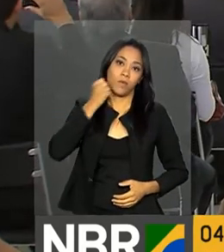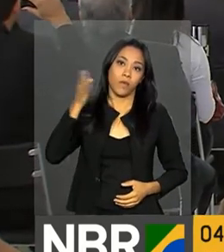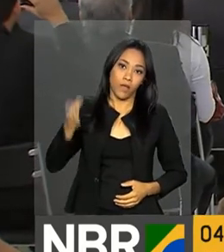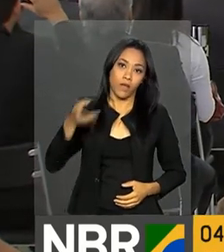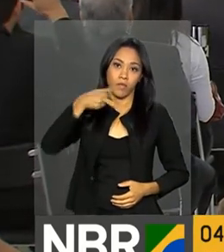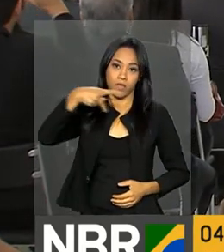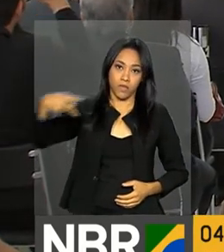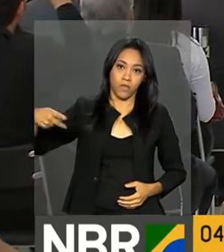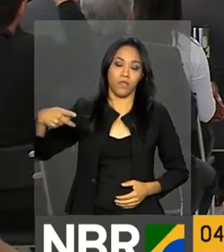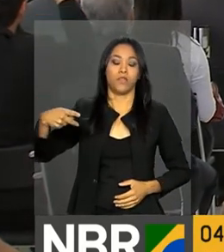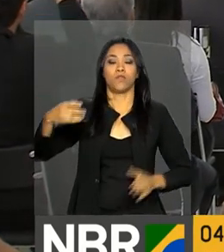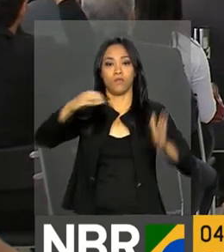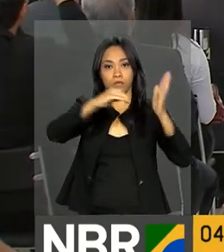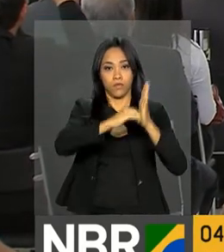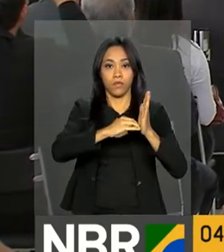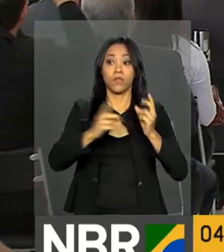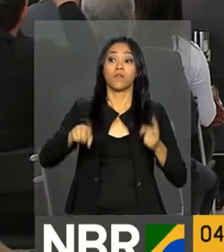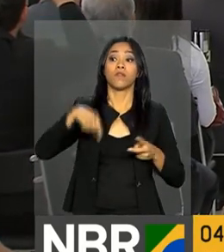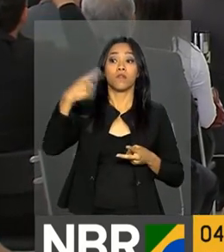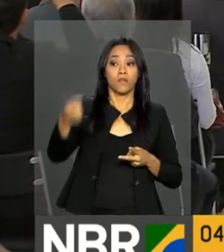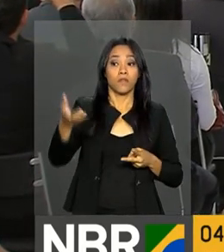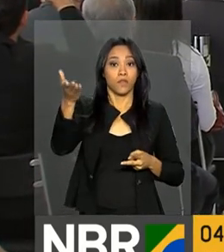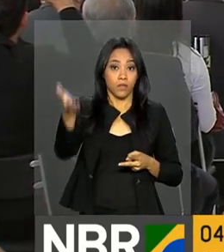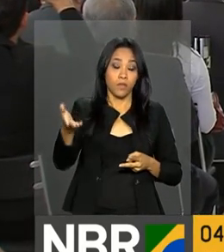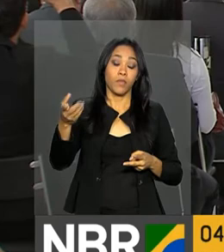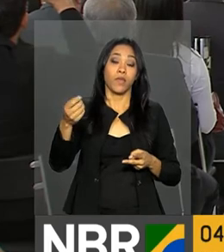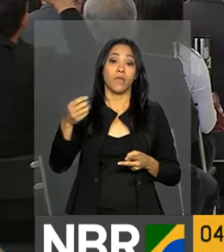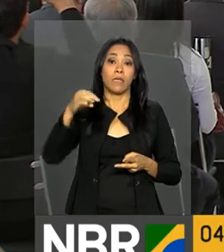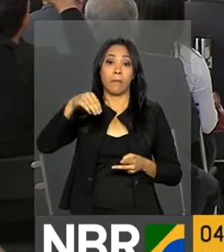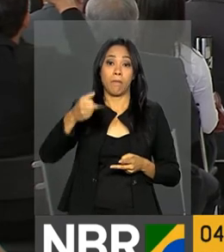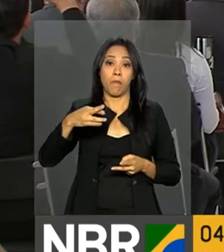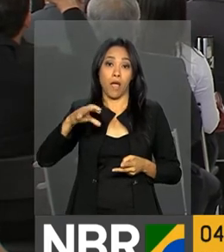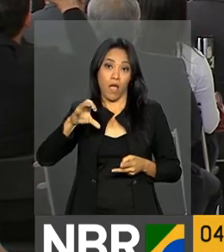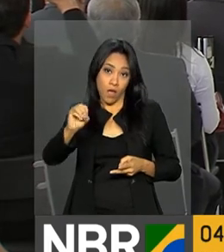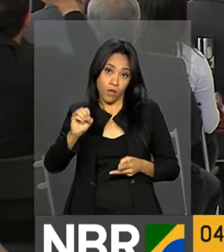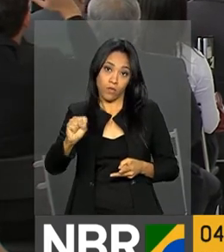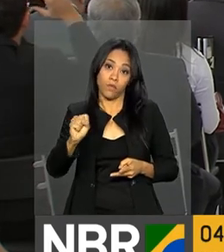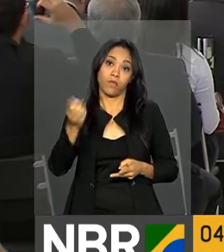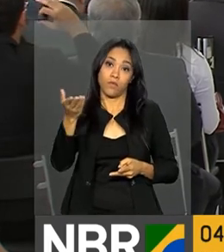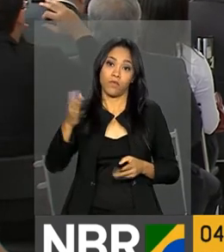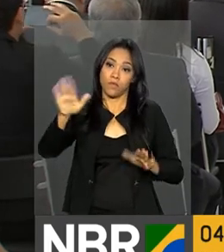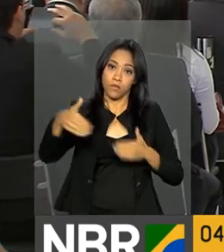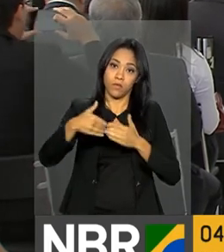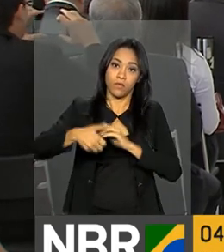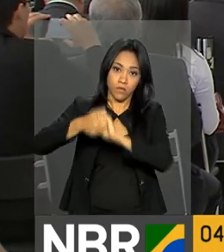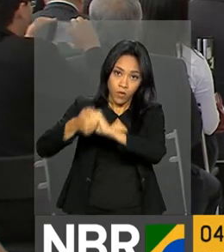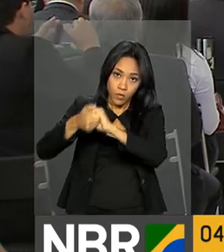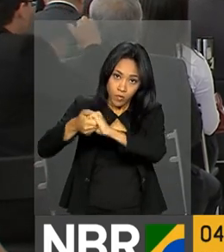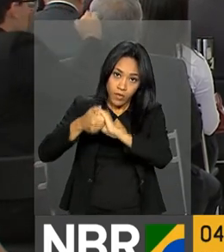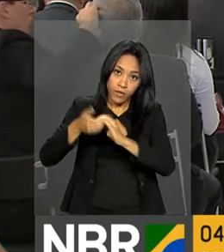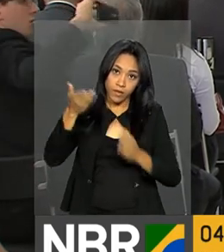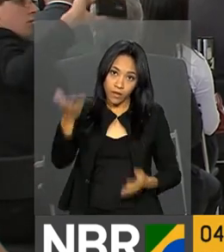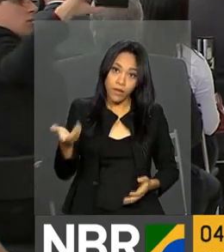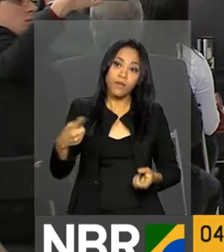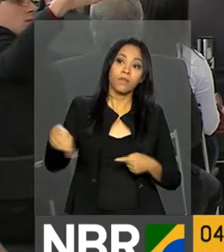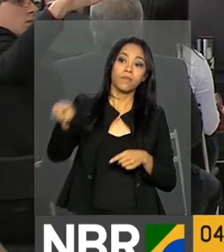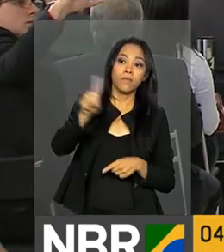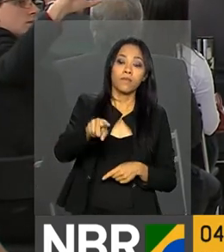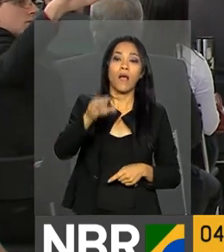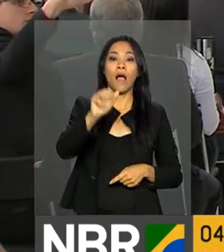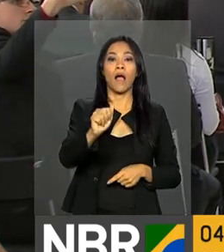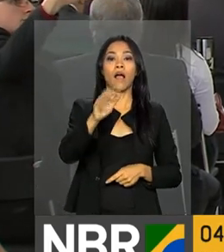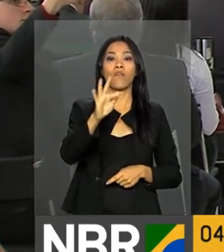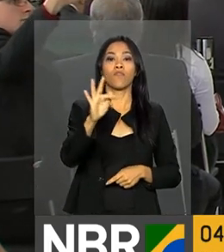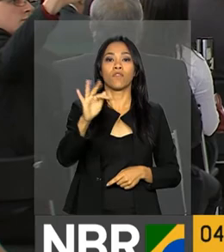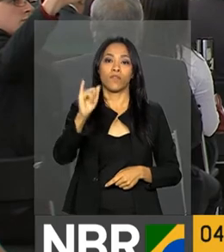mendonça filho osmar terra o marcos teixeira nas pereira o nosso afif os